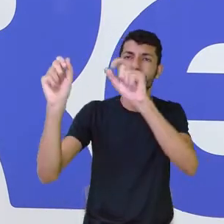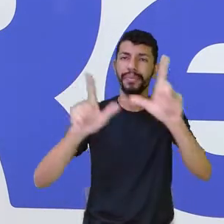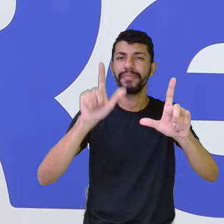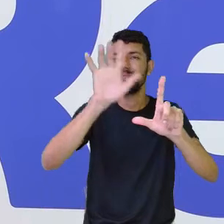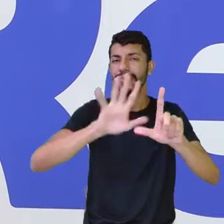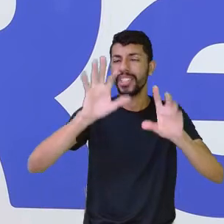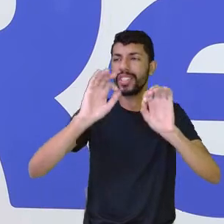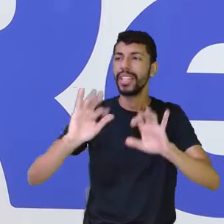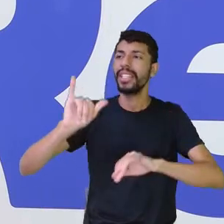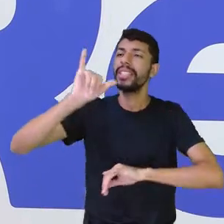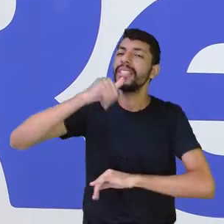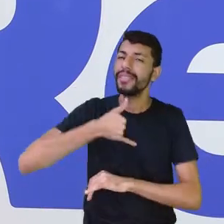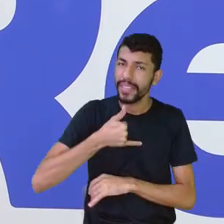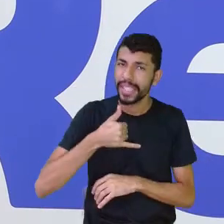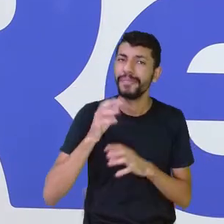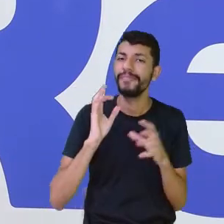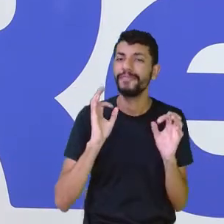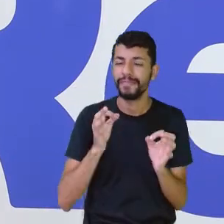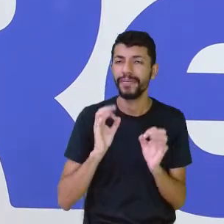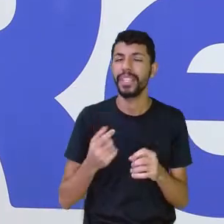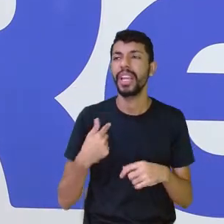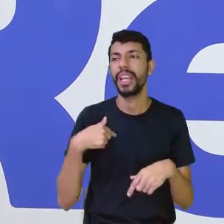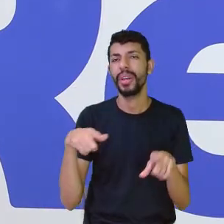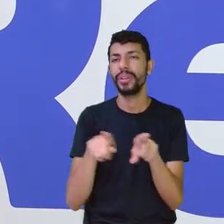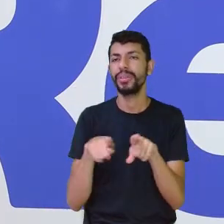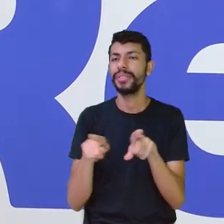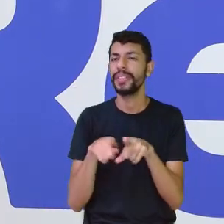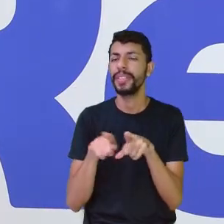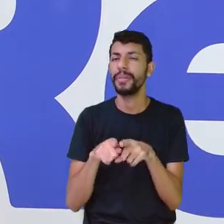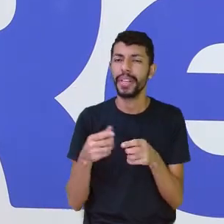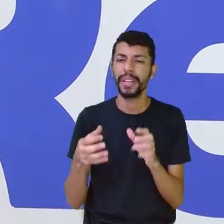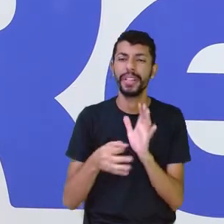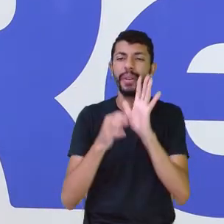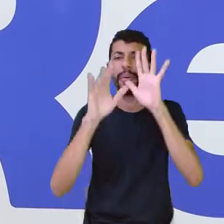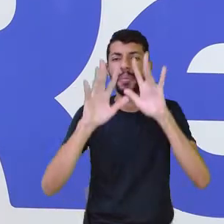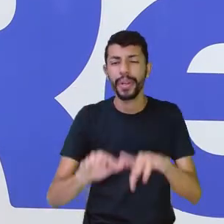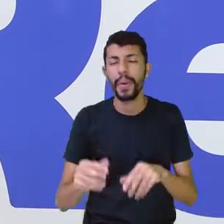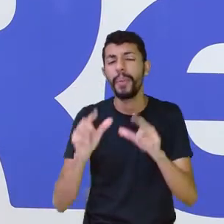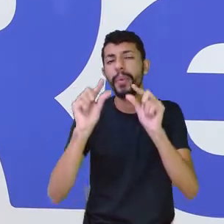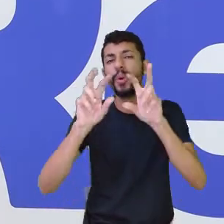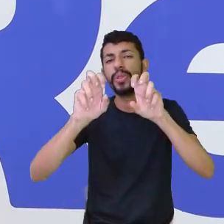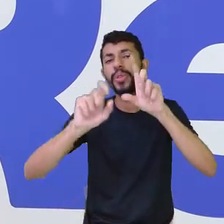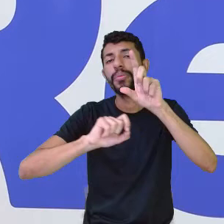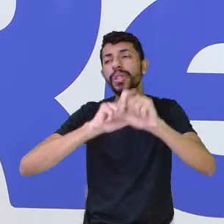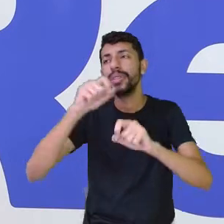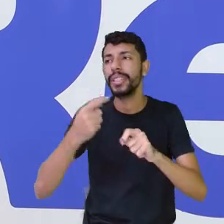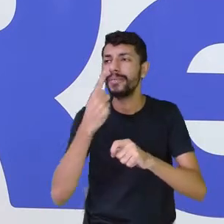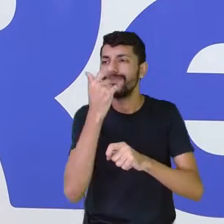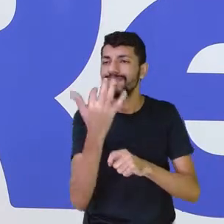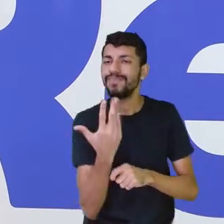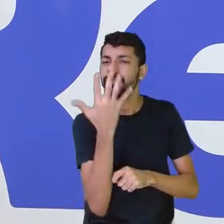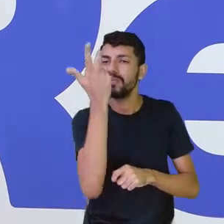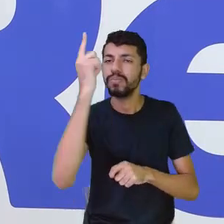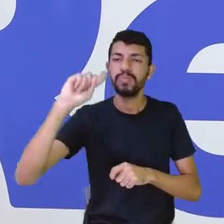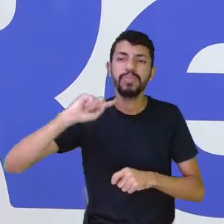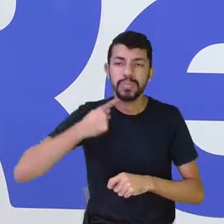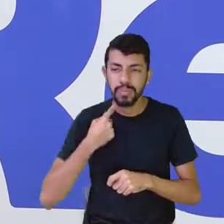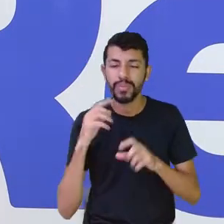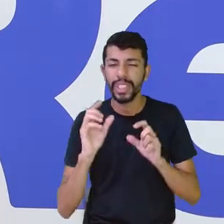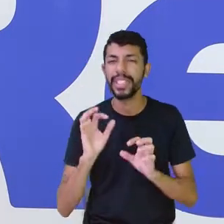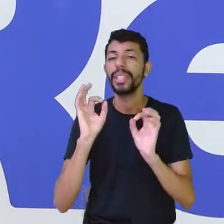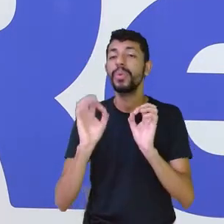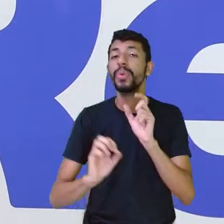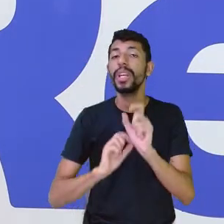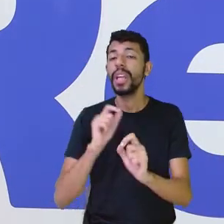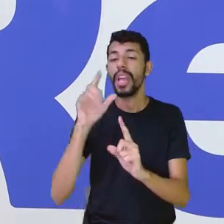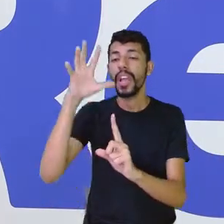pouco, infelizmente. Eu até comentei um pouco sobre, né, essa questão da poluição, enquanto